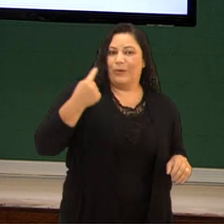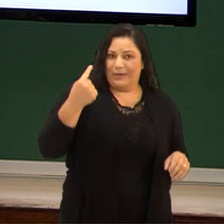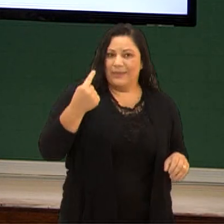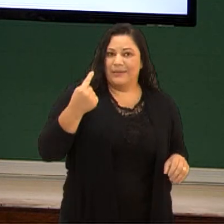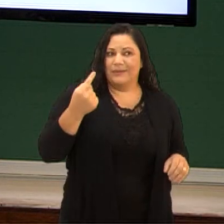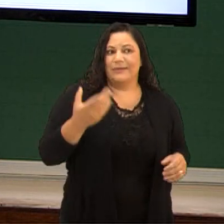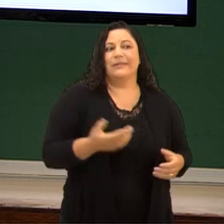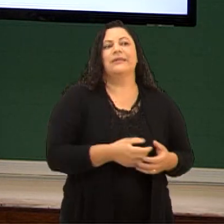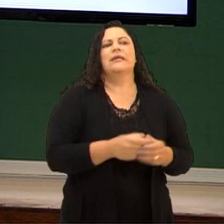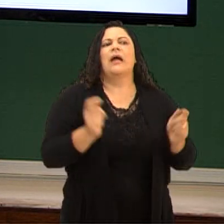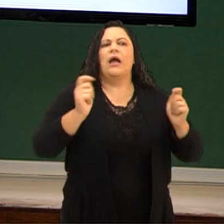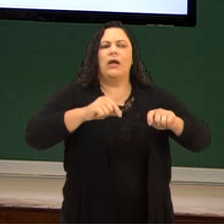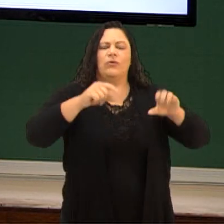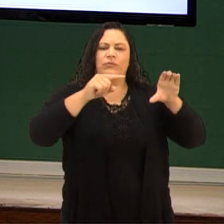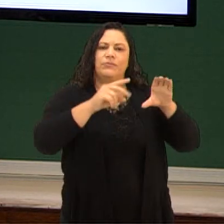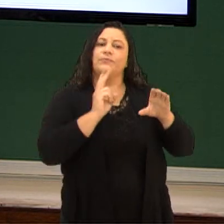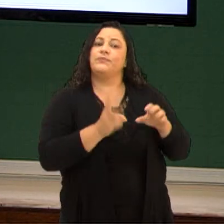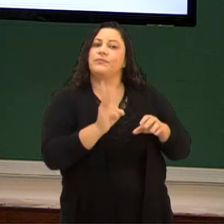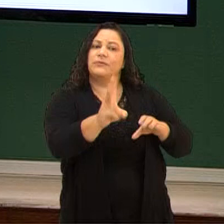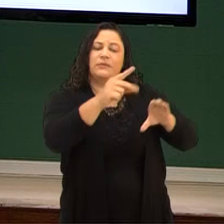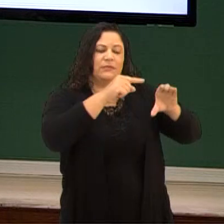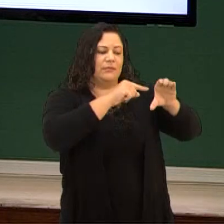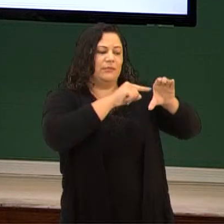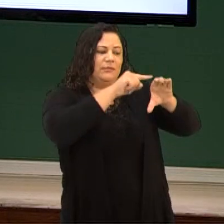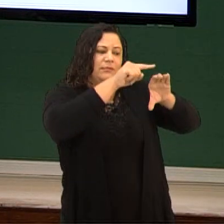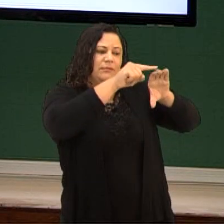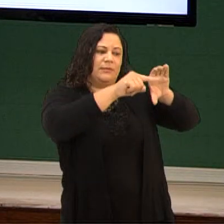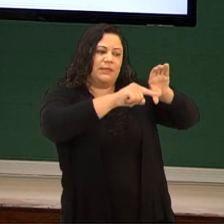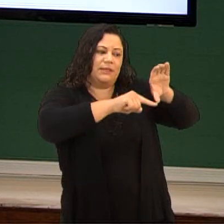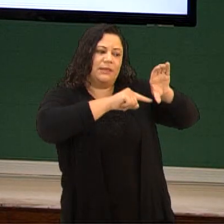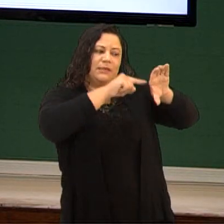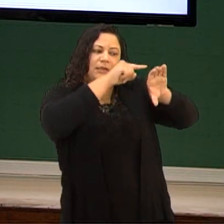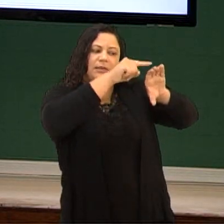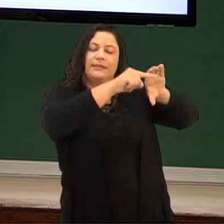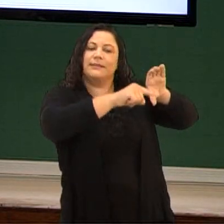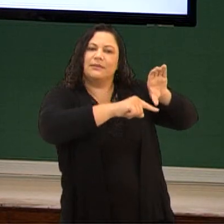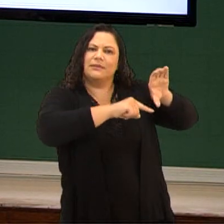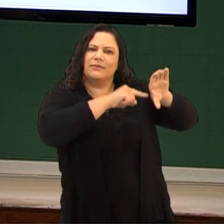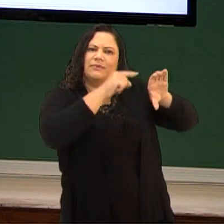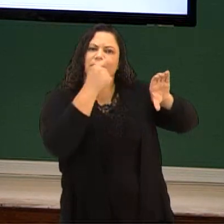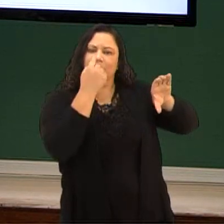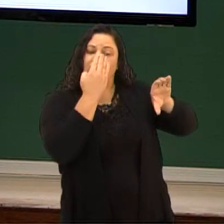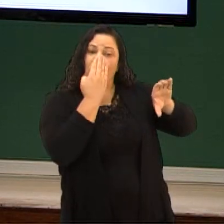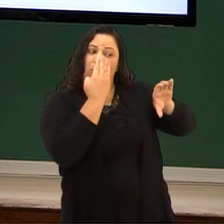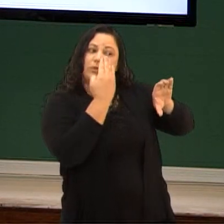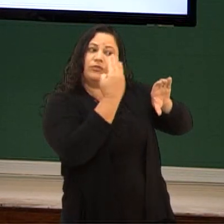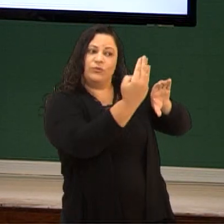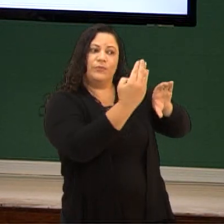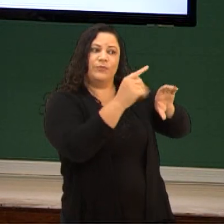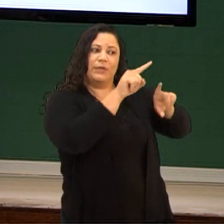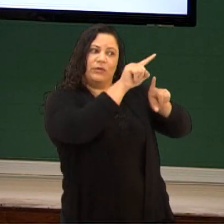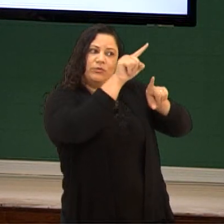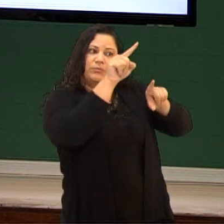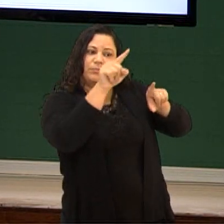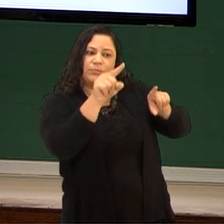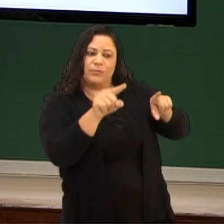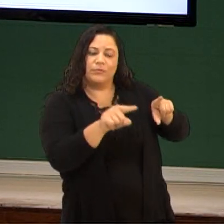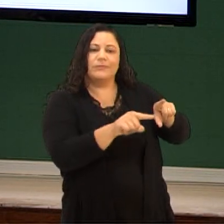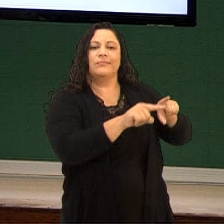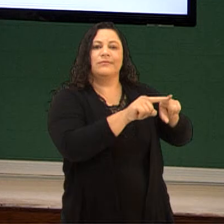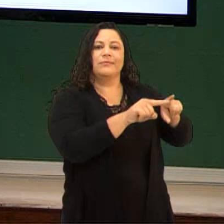trabalha. Quer dizer que ele vai sempre, o quê? Se eu olhar de frente, né, para o relógio, ele sempre vai indo para o meu